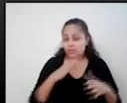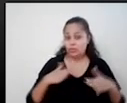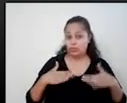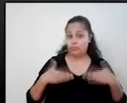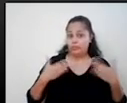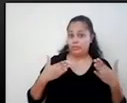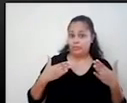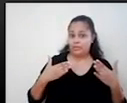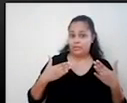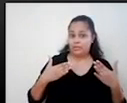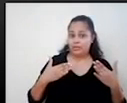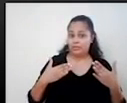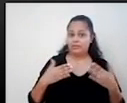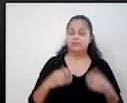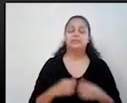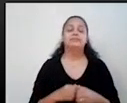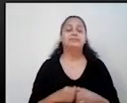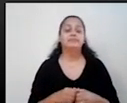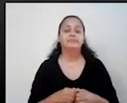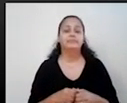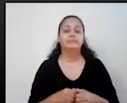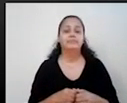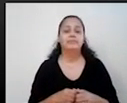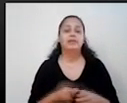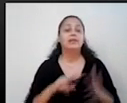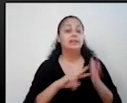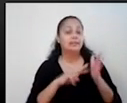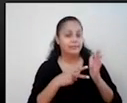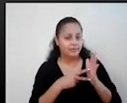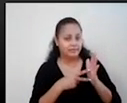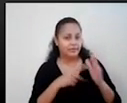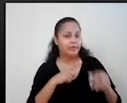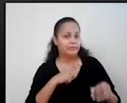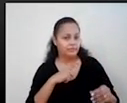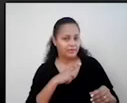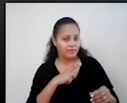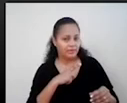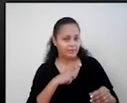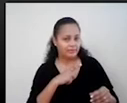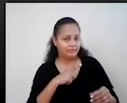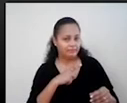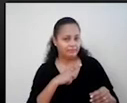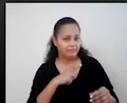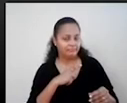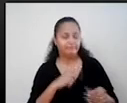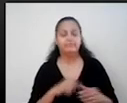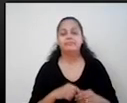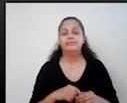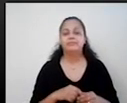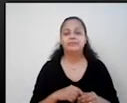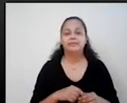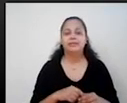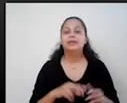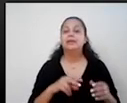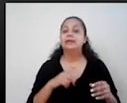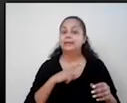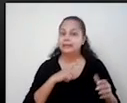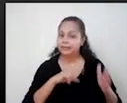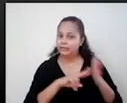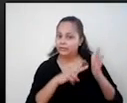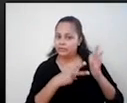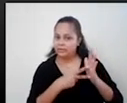surpresa ou decepção em nossas mensagens online têm um significado. Observem que alguns dos mais populares emojis têm